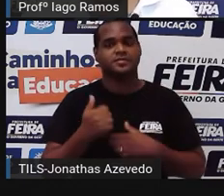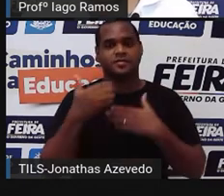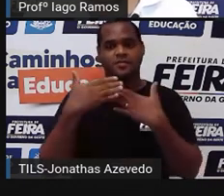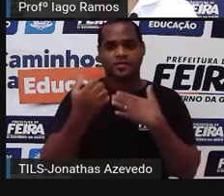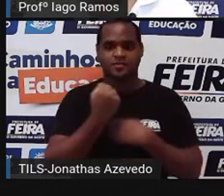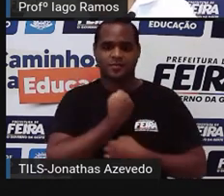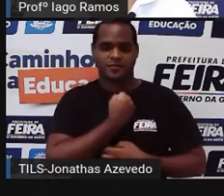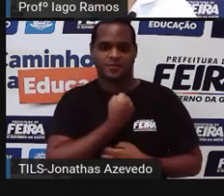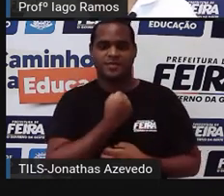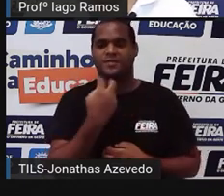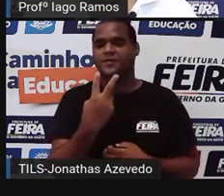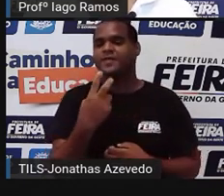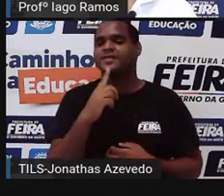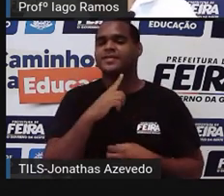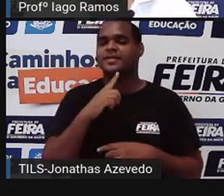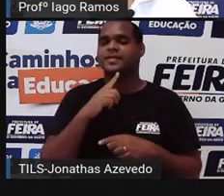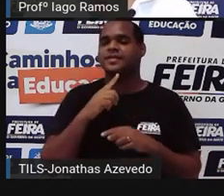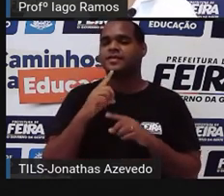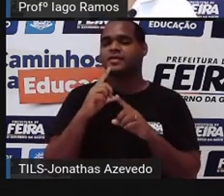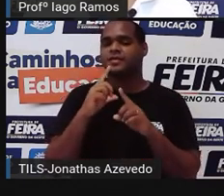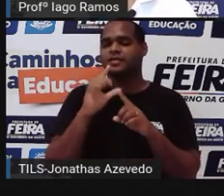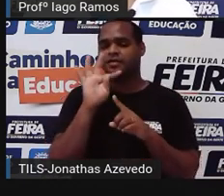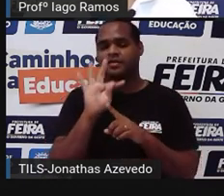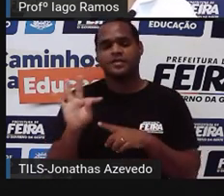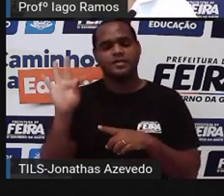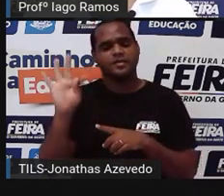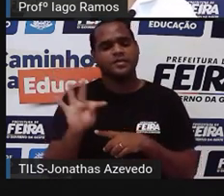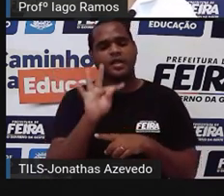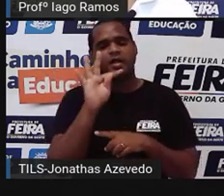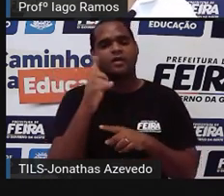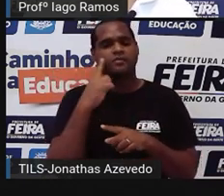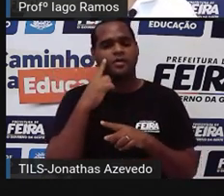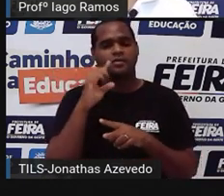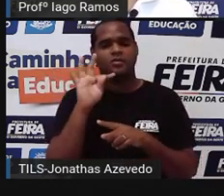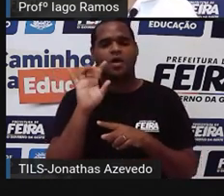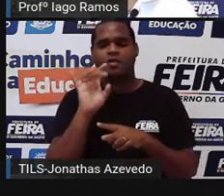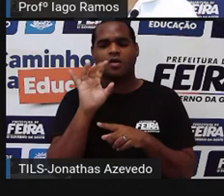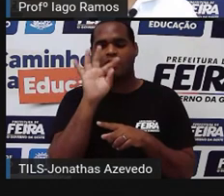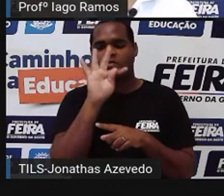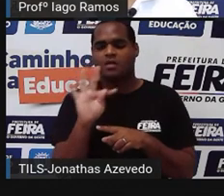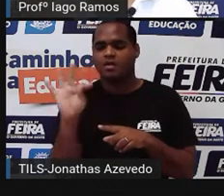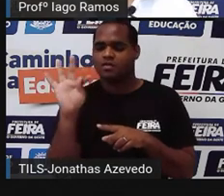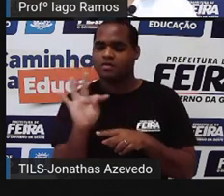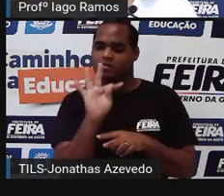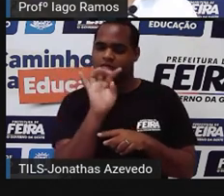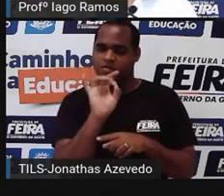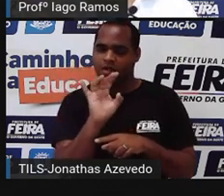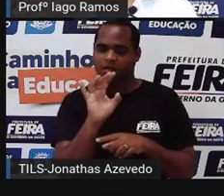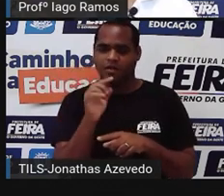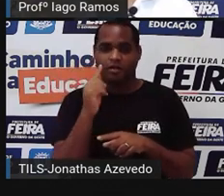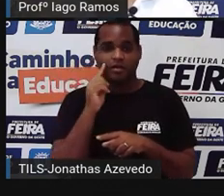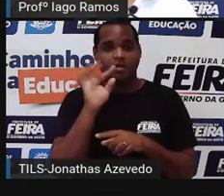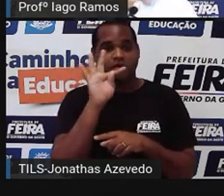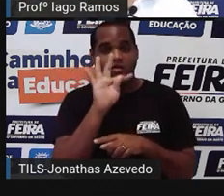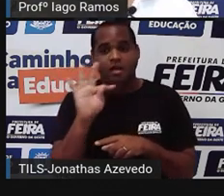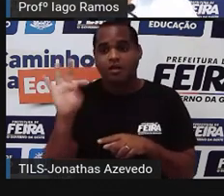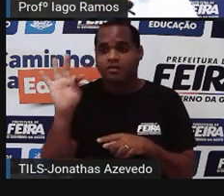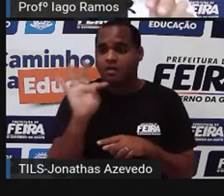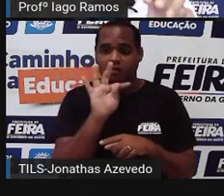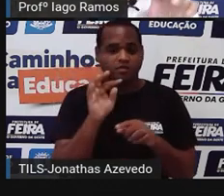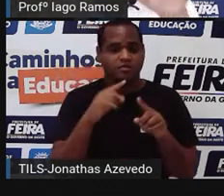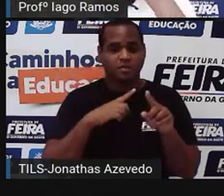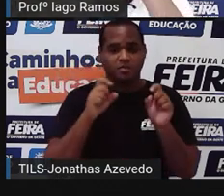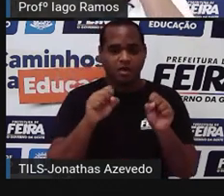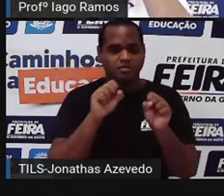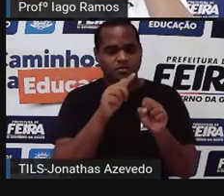pela dois Porque que a dois é translação translação é só movimentar a figura do jeito que ela tá você arrasta ela para algum